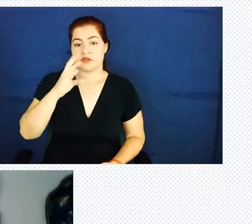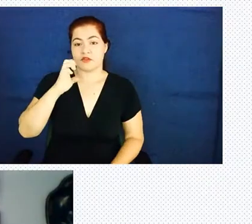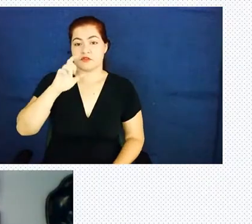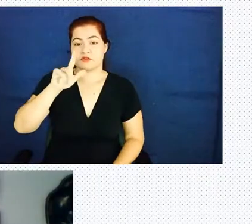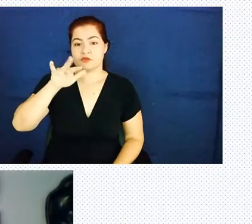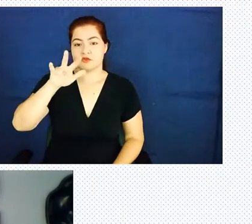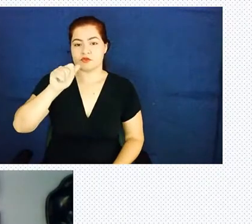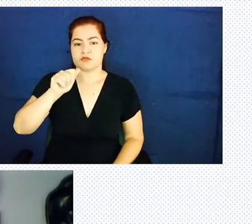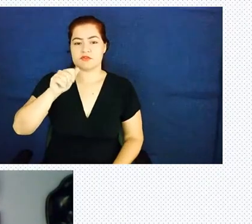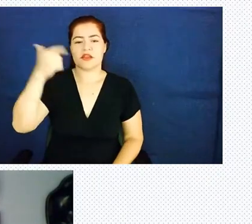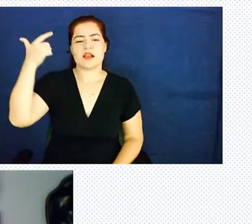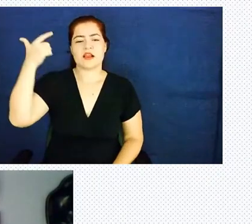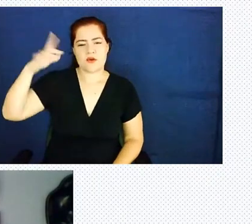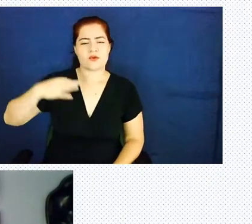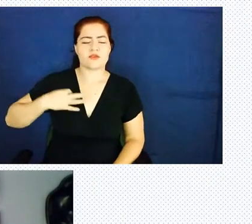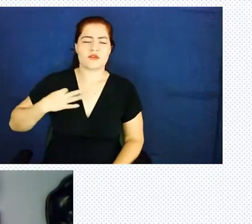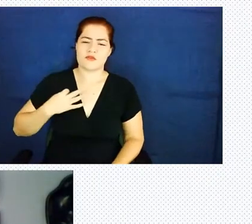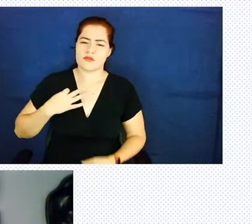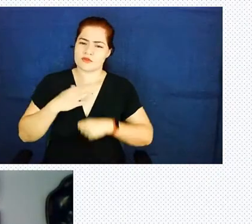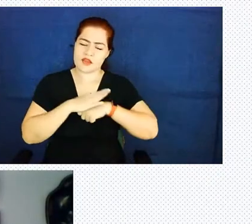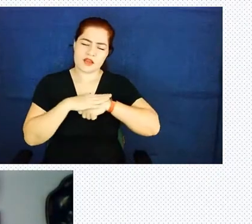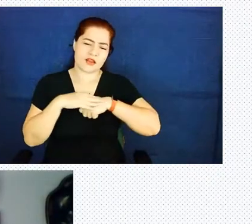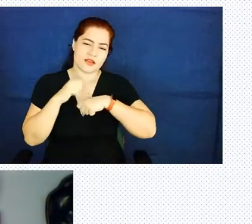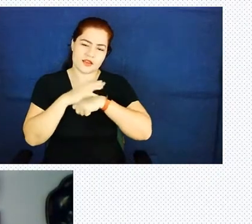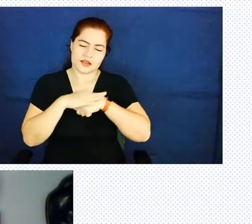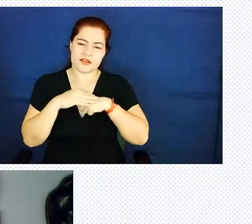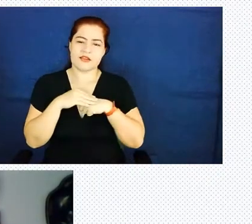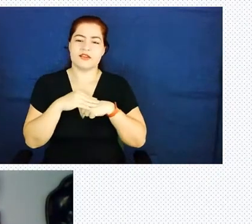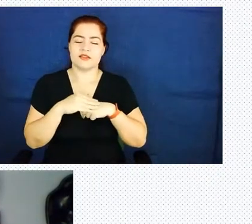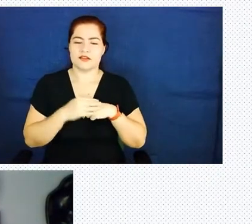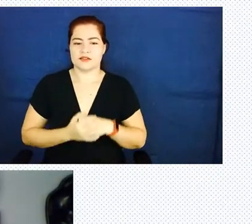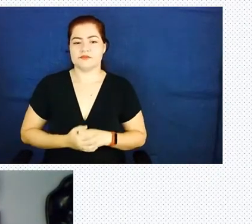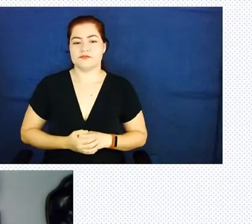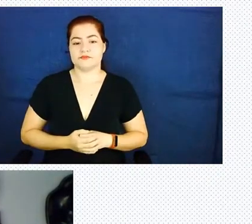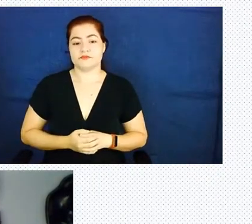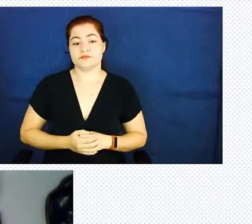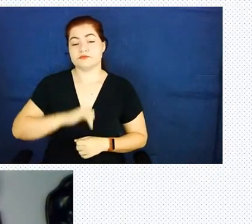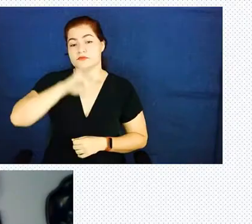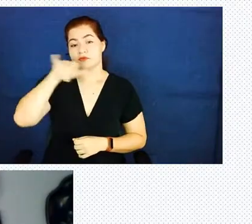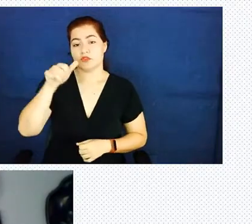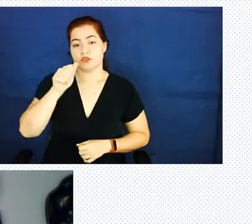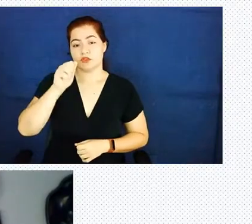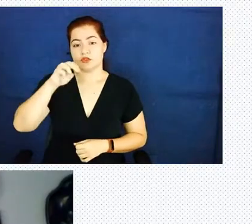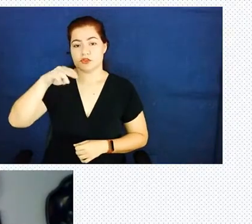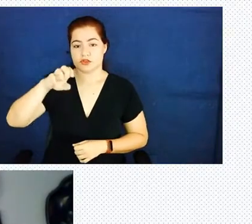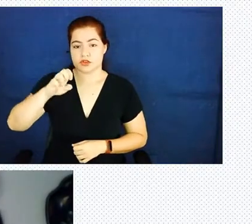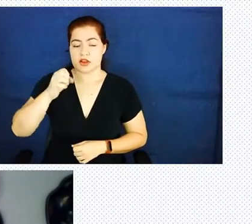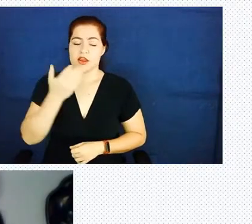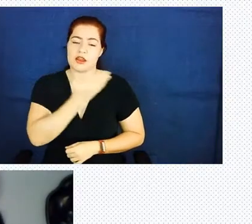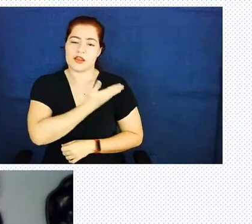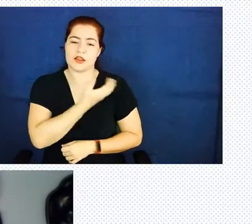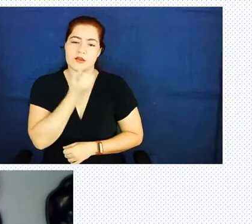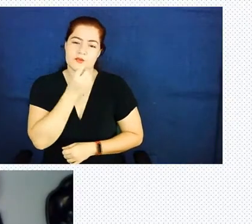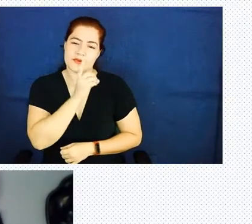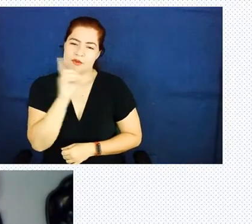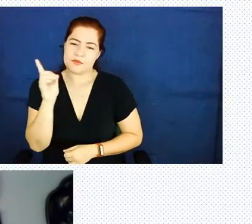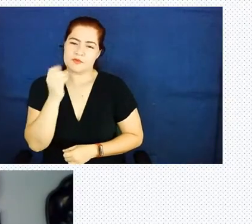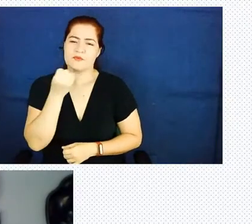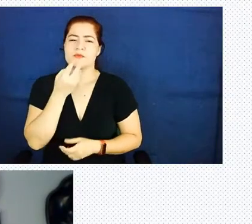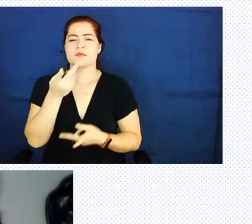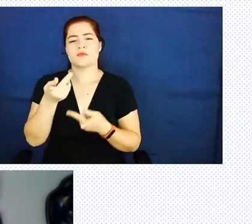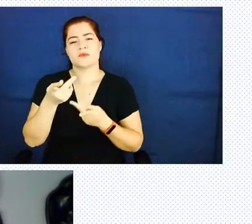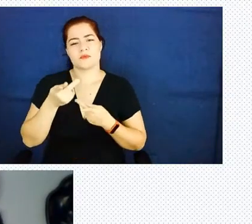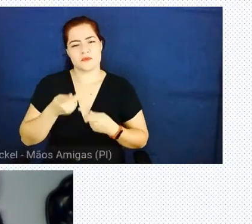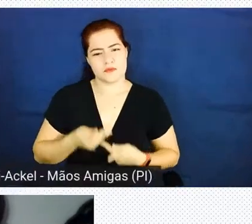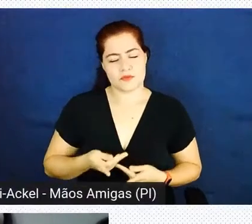Juscelia, outra voluntária querida. O amigo Jaime, bom dia, sejam